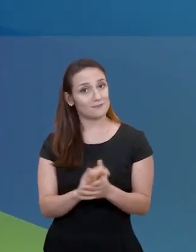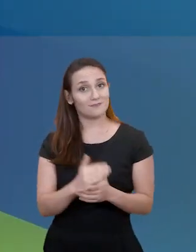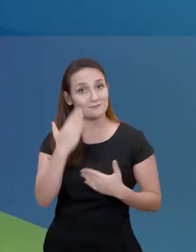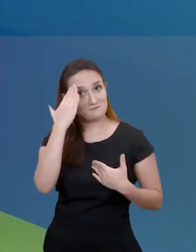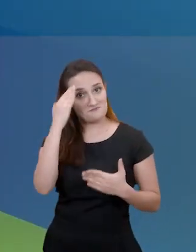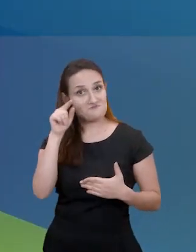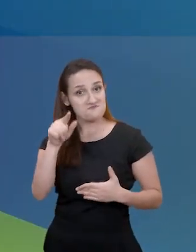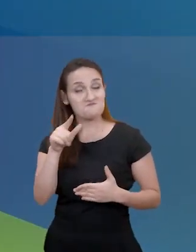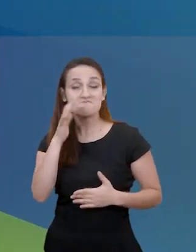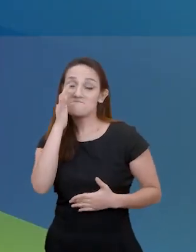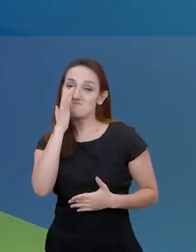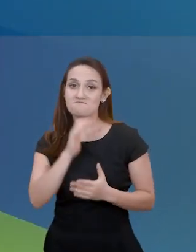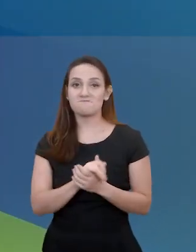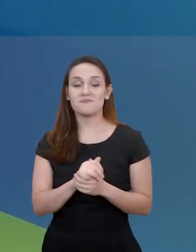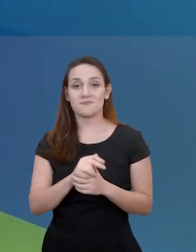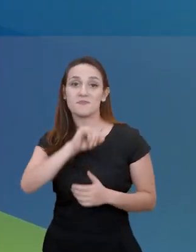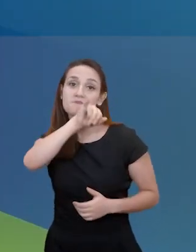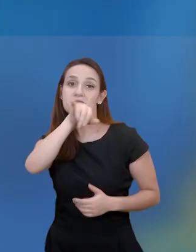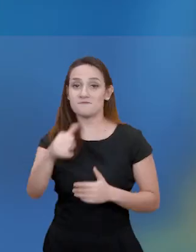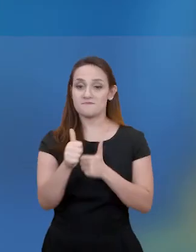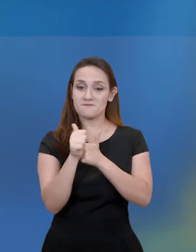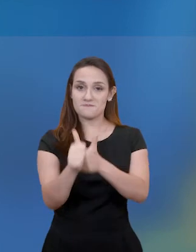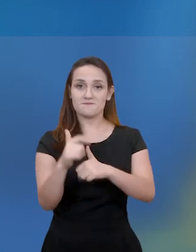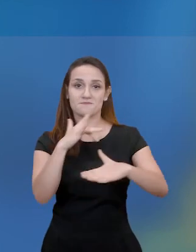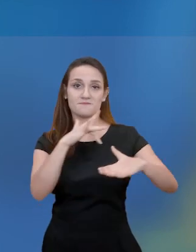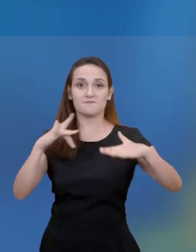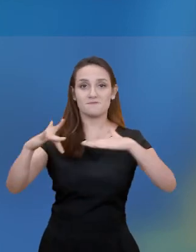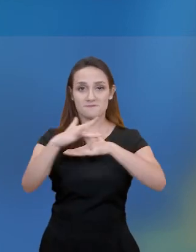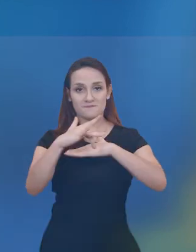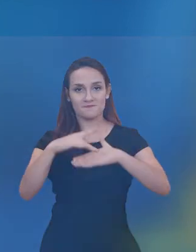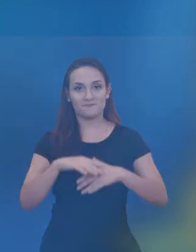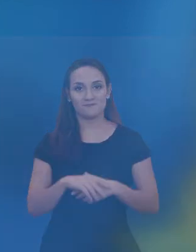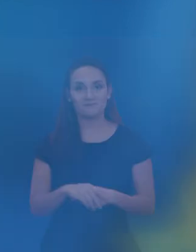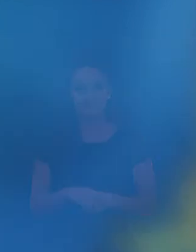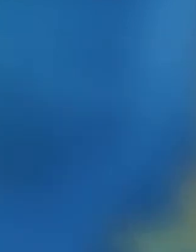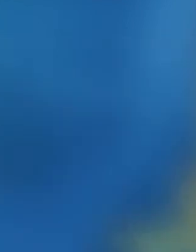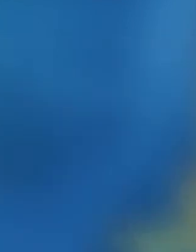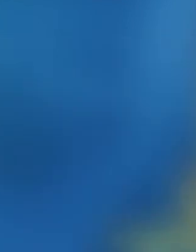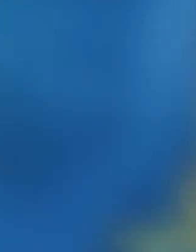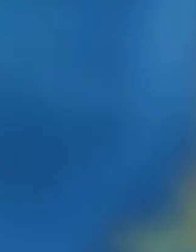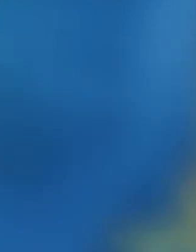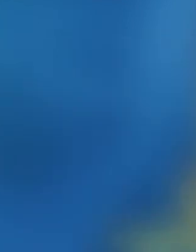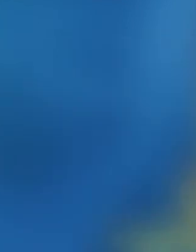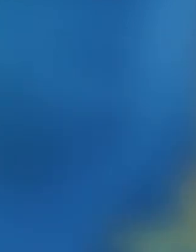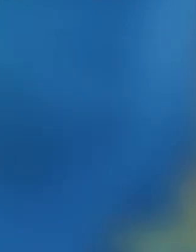fica por aqui. Obrigado pela sua companhia, aproveite e siga as nossas mídias sociais.